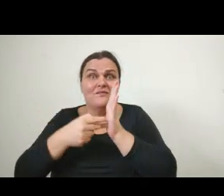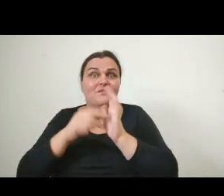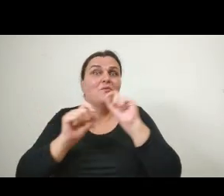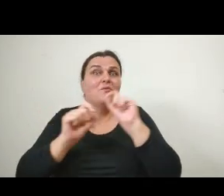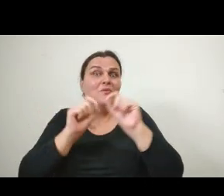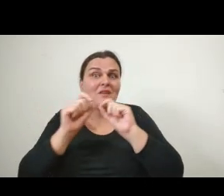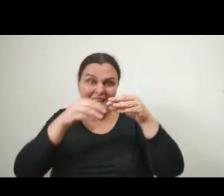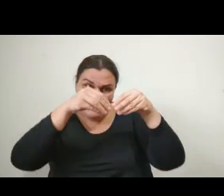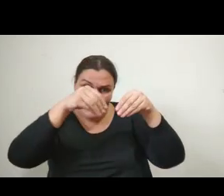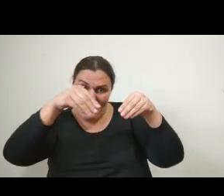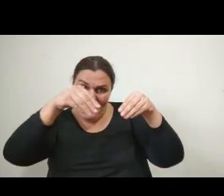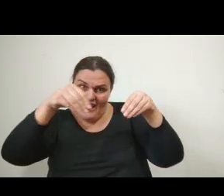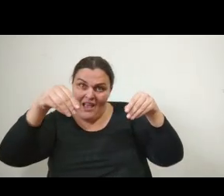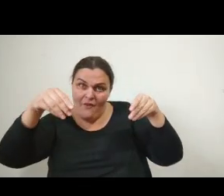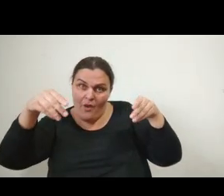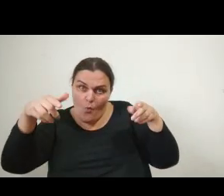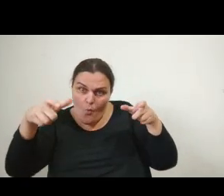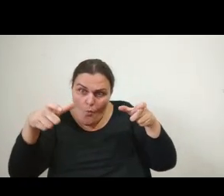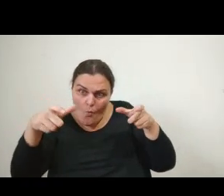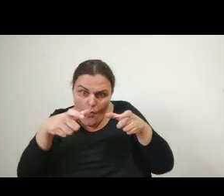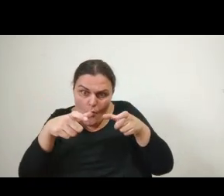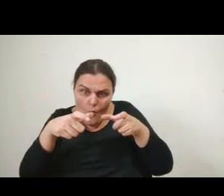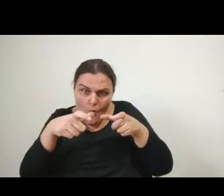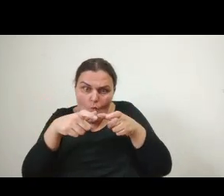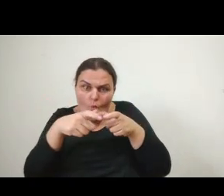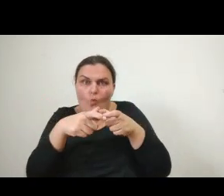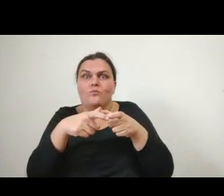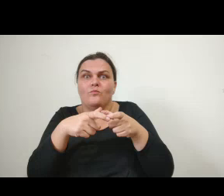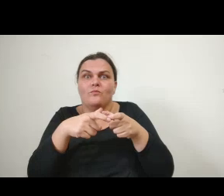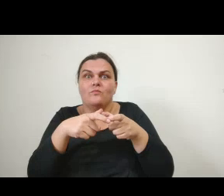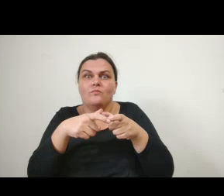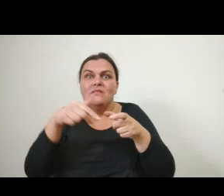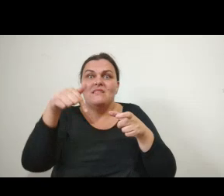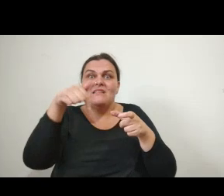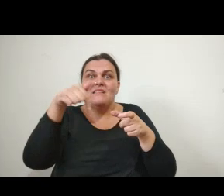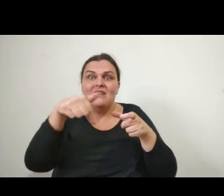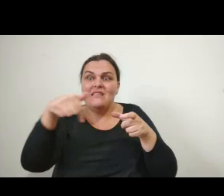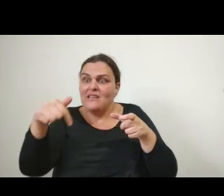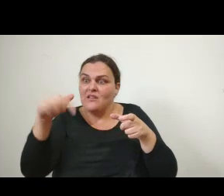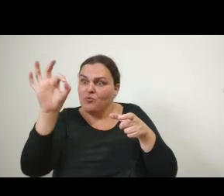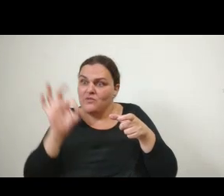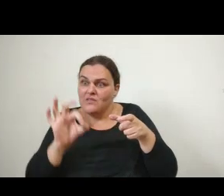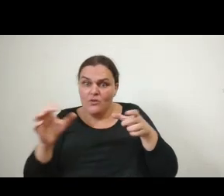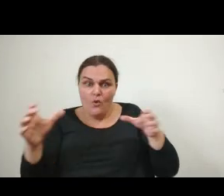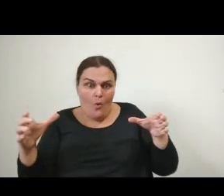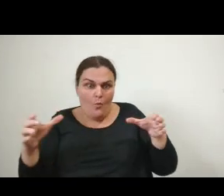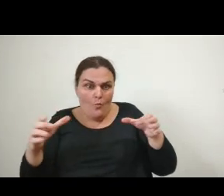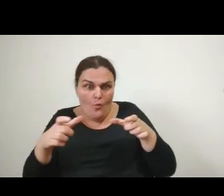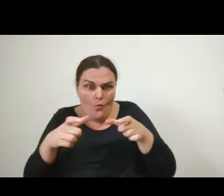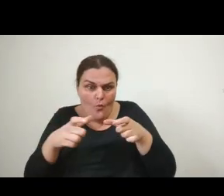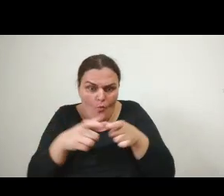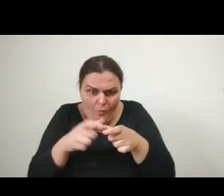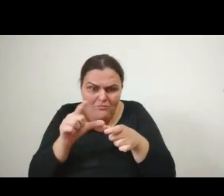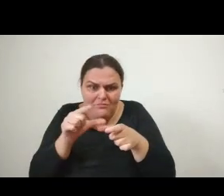terrestre. Em Tuvalu, tem estimativas aqui de que até 2050,